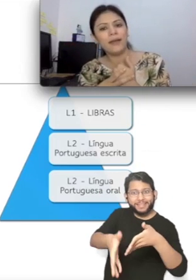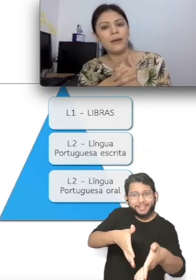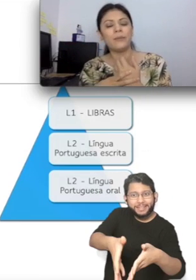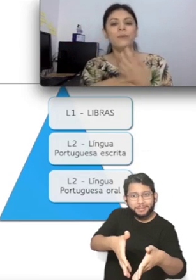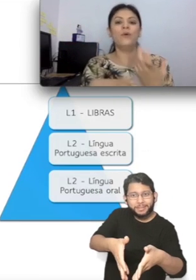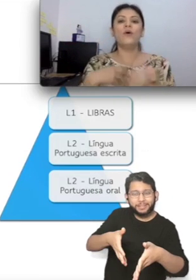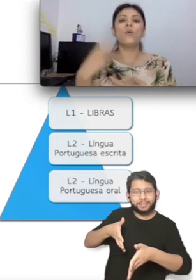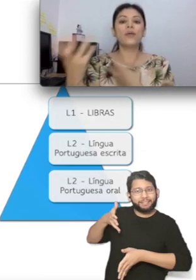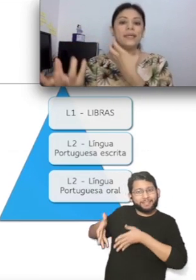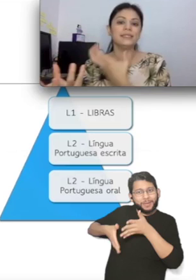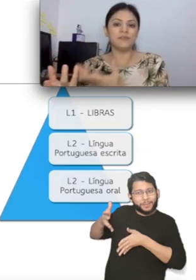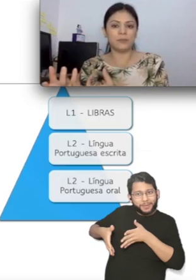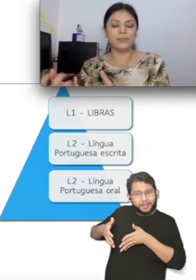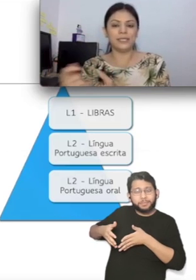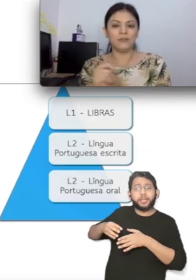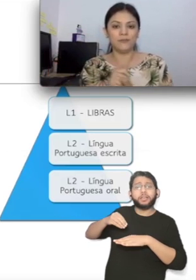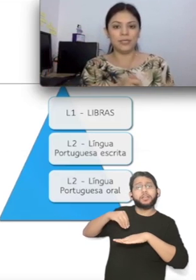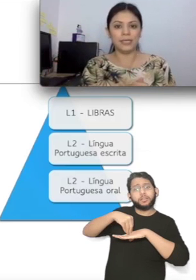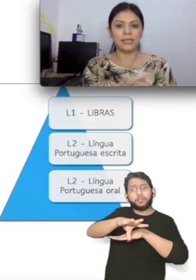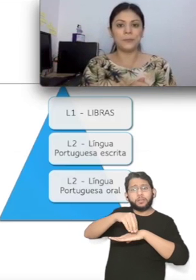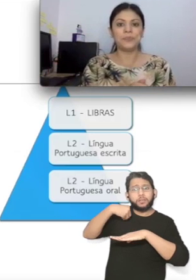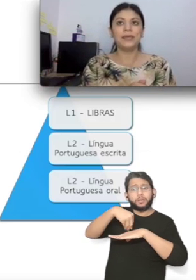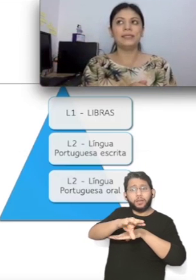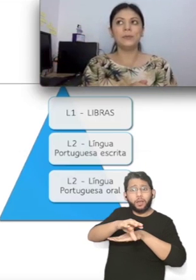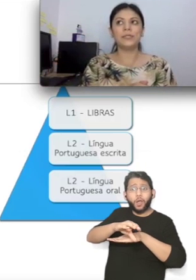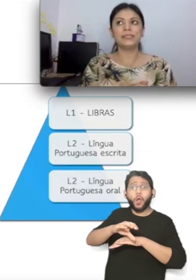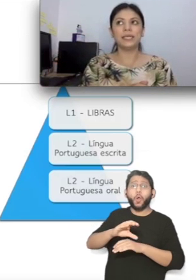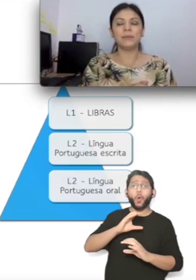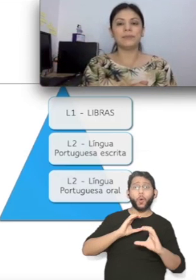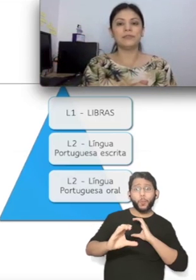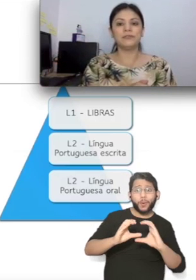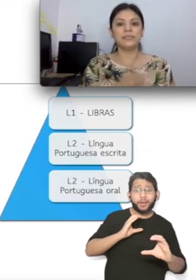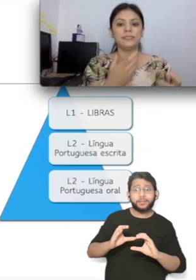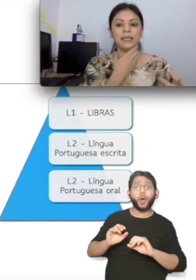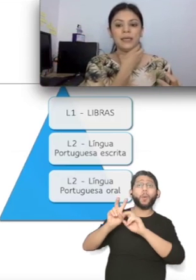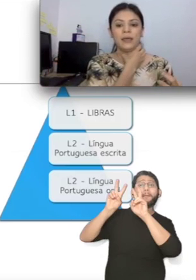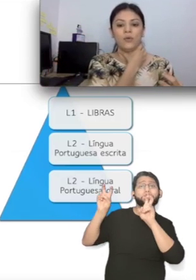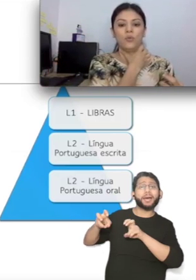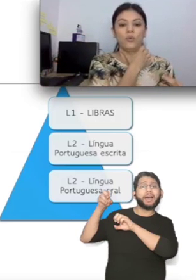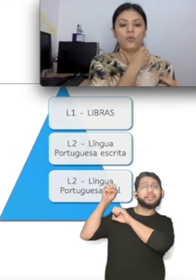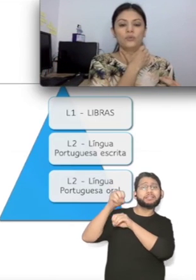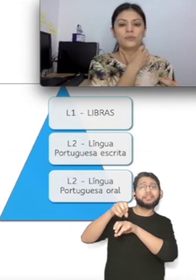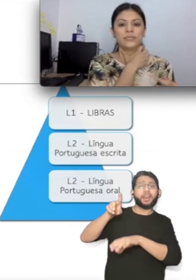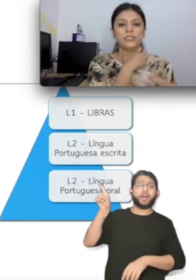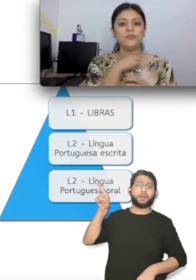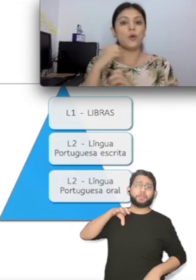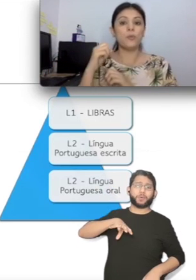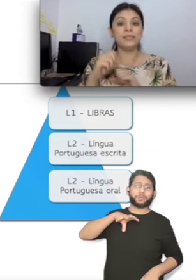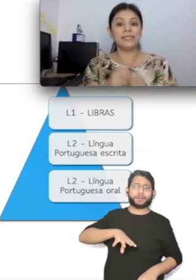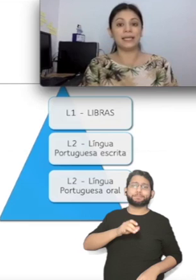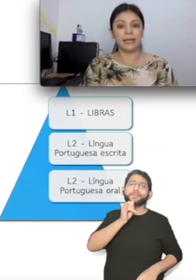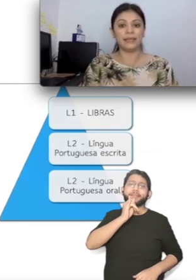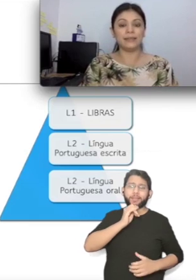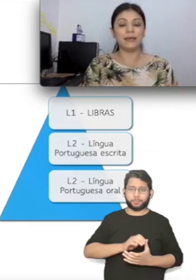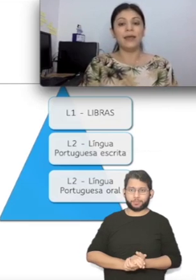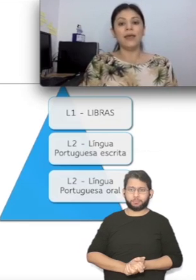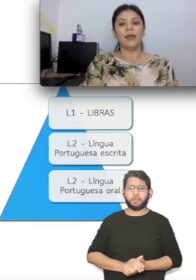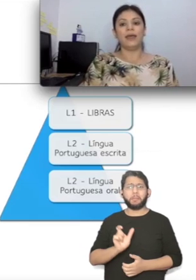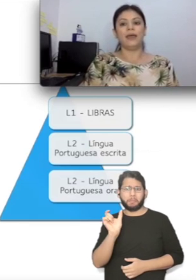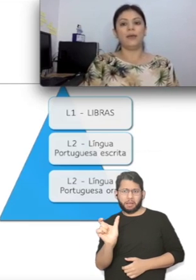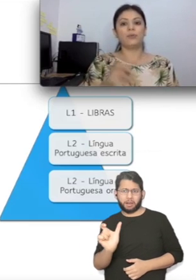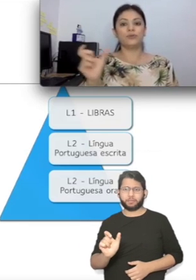um verbo, o que esse verbo significa. Então, por exemplo, se eu vou dizer um substantivo como